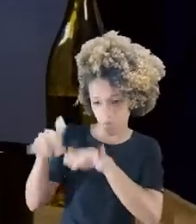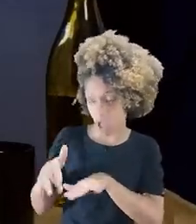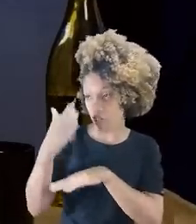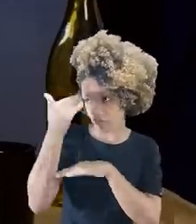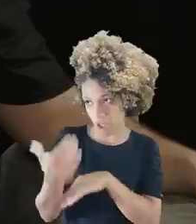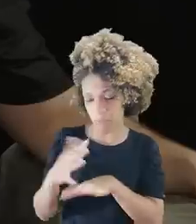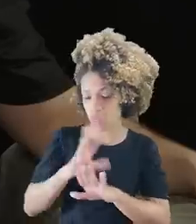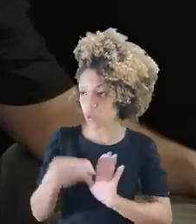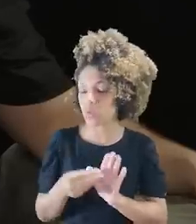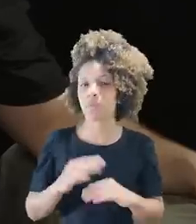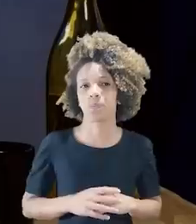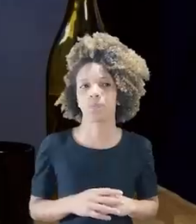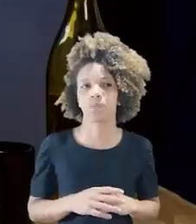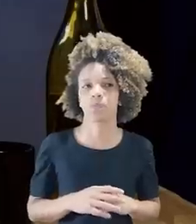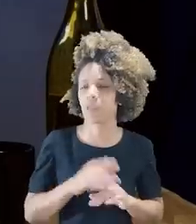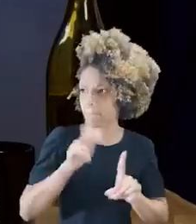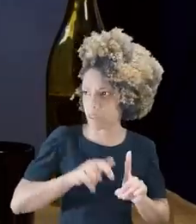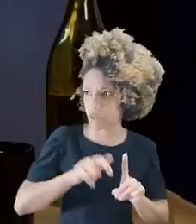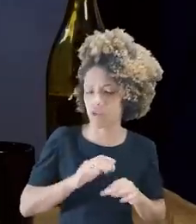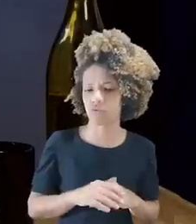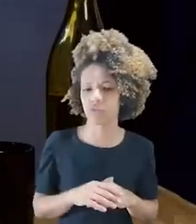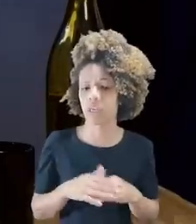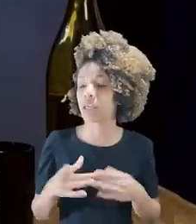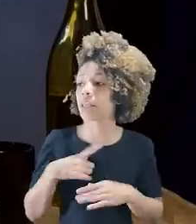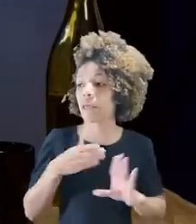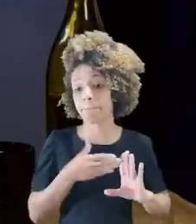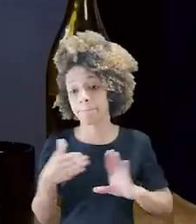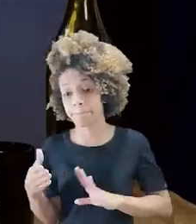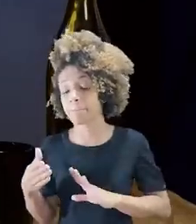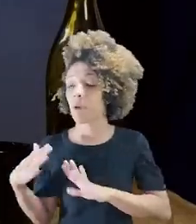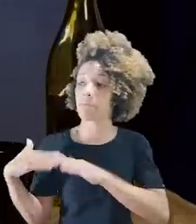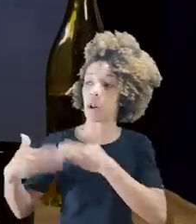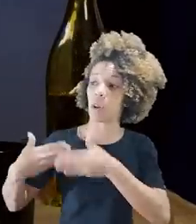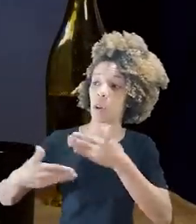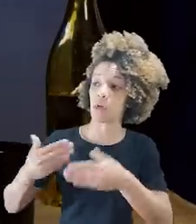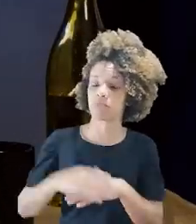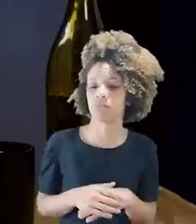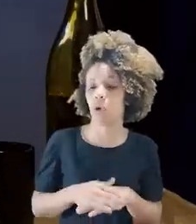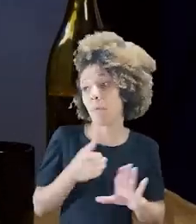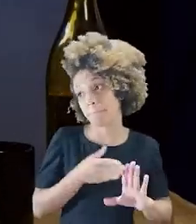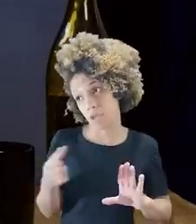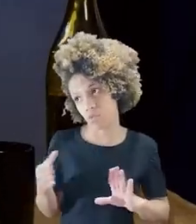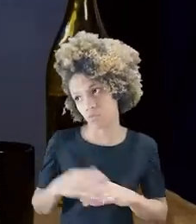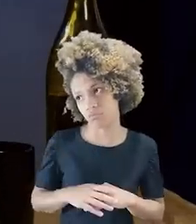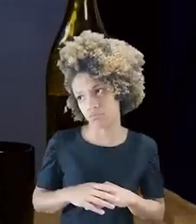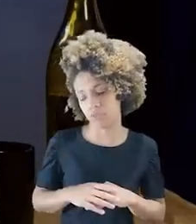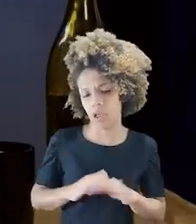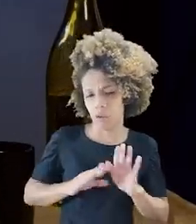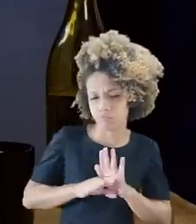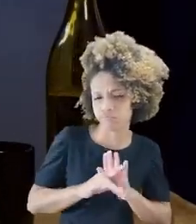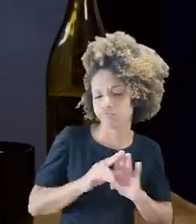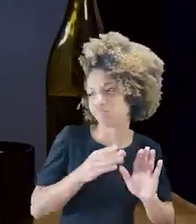planejar uma disciplina você disso é por exemplo eu nunca fui nunca eu consegui chegar no horário em lugar nenhum agora eu consigo uhum